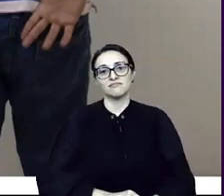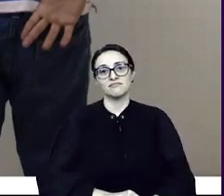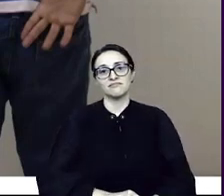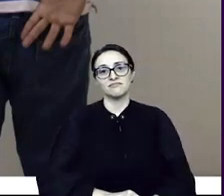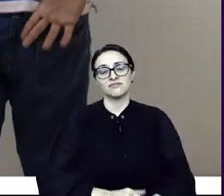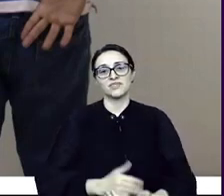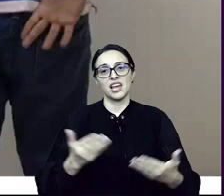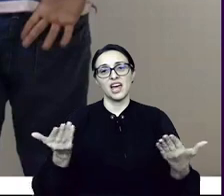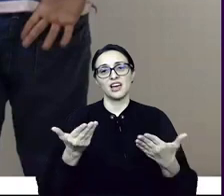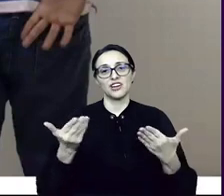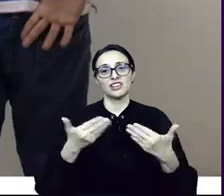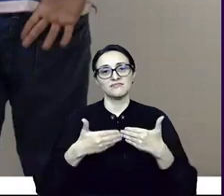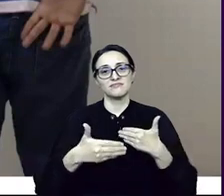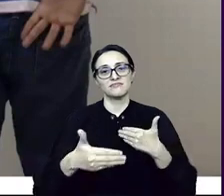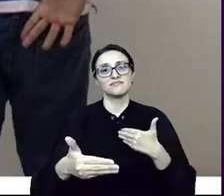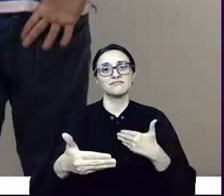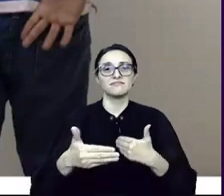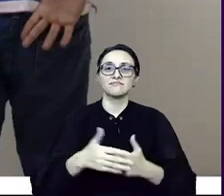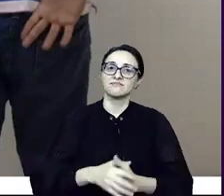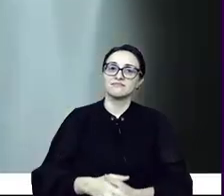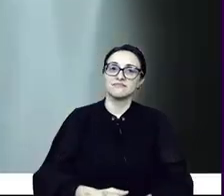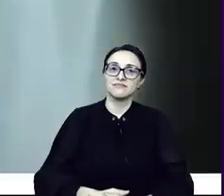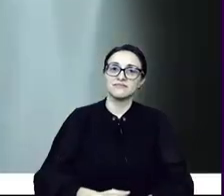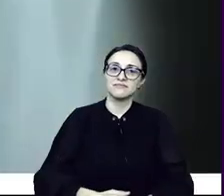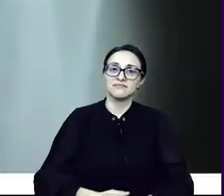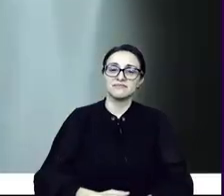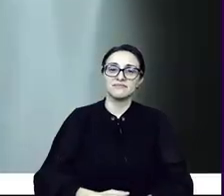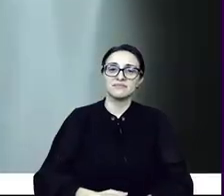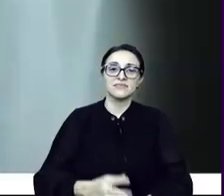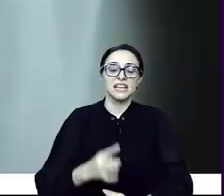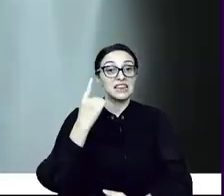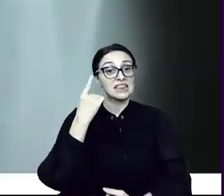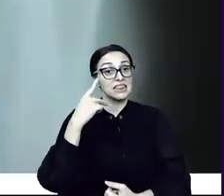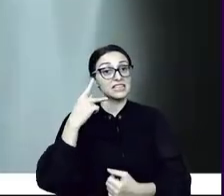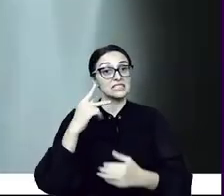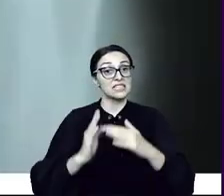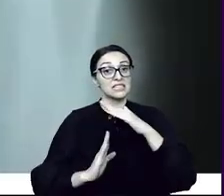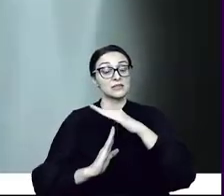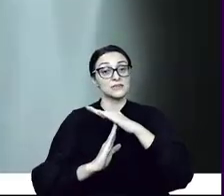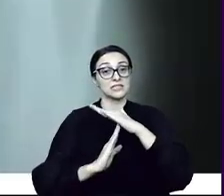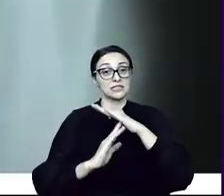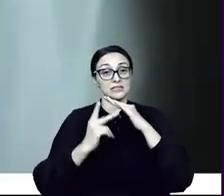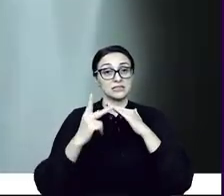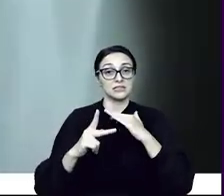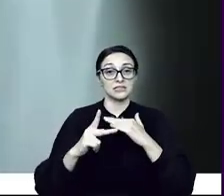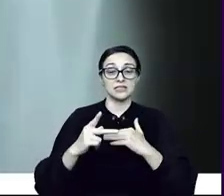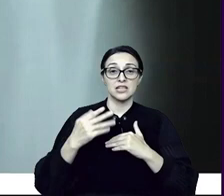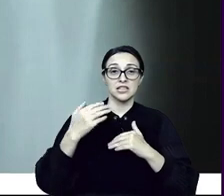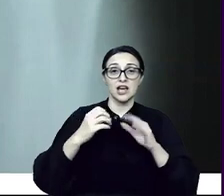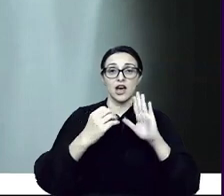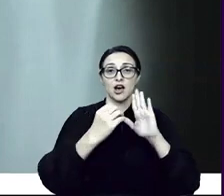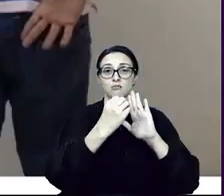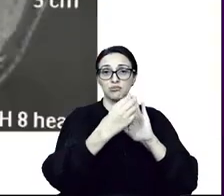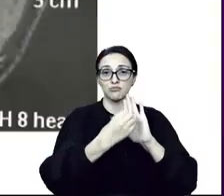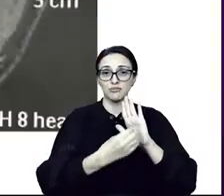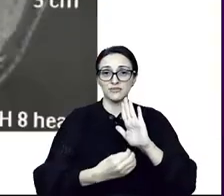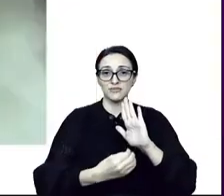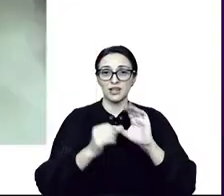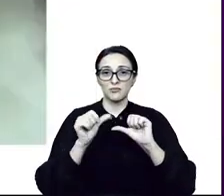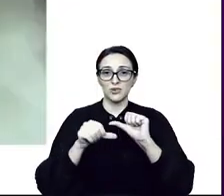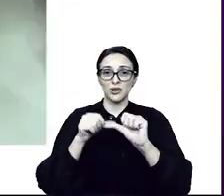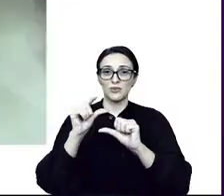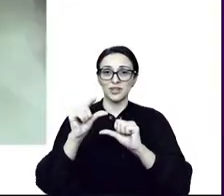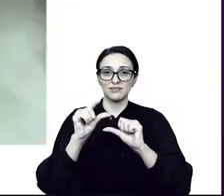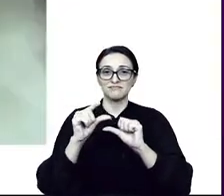agora a conduta a gente vai discutir. Mas realmente essa limitação com essa artrose, naquela radiografia, agora mudou um pouquinho, porque